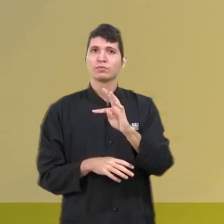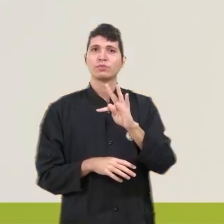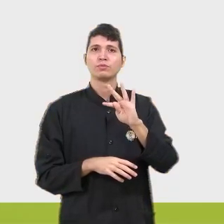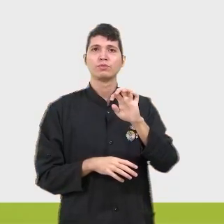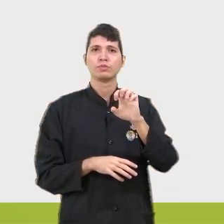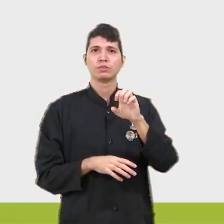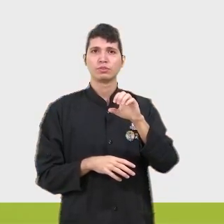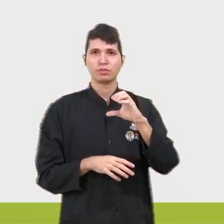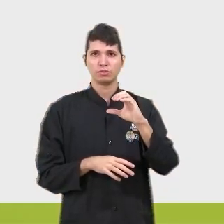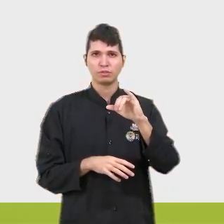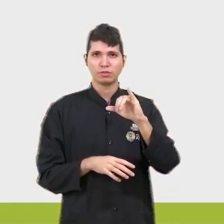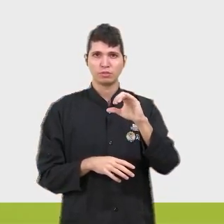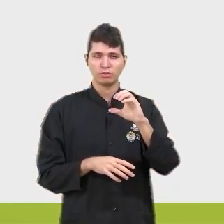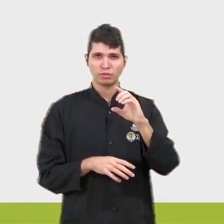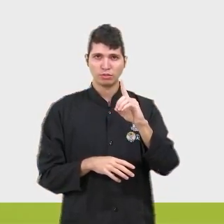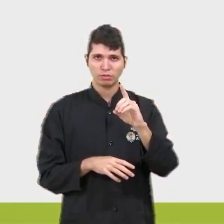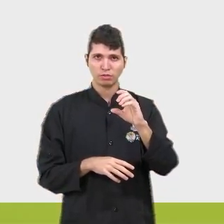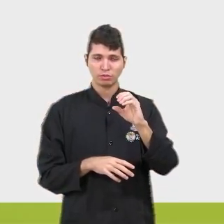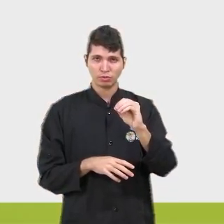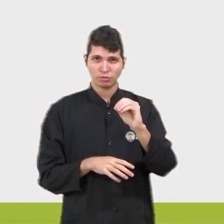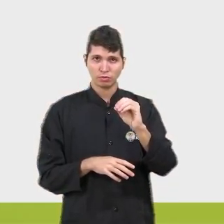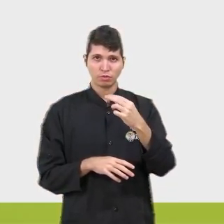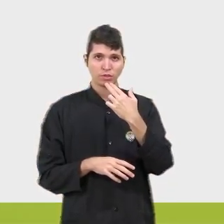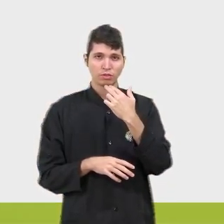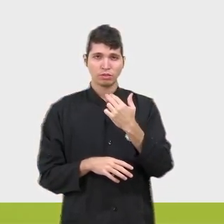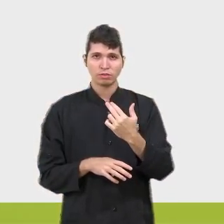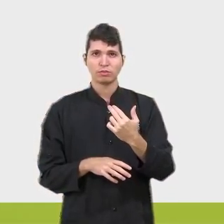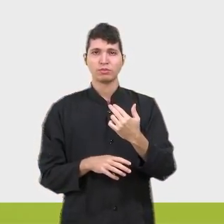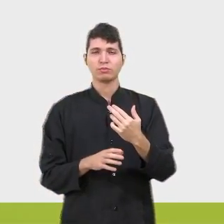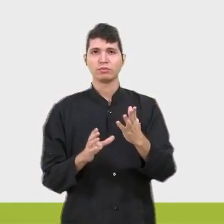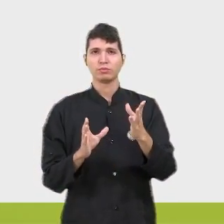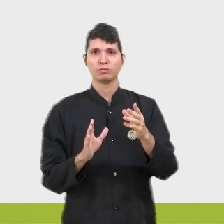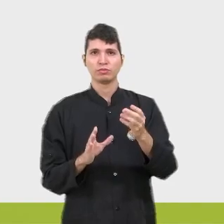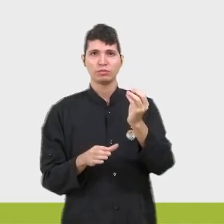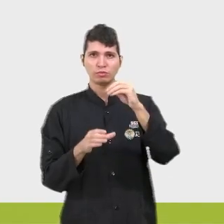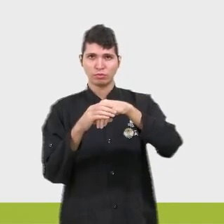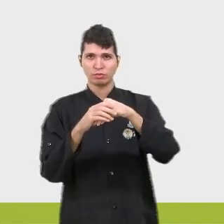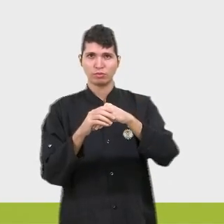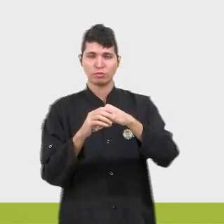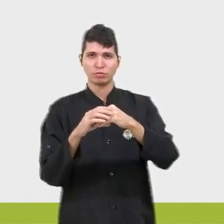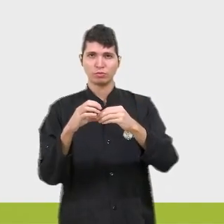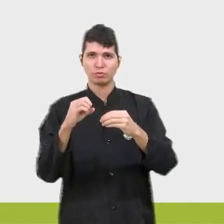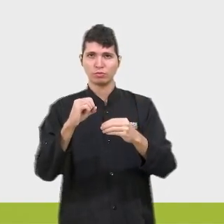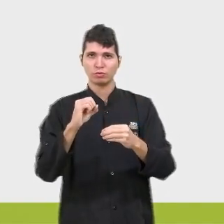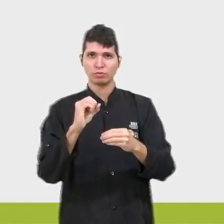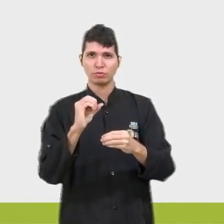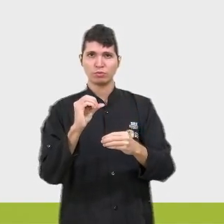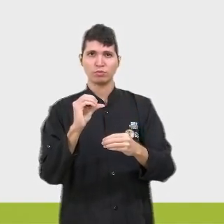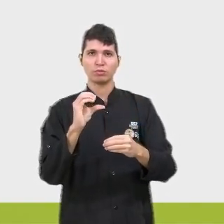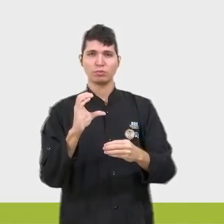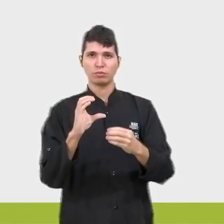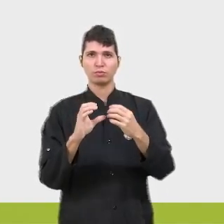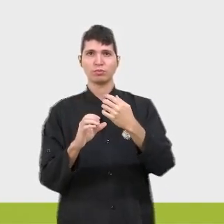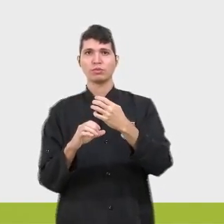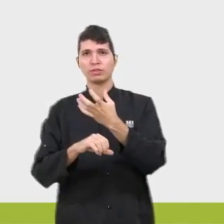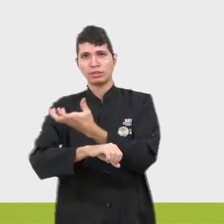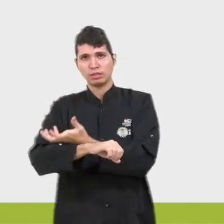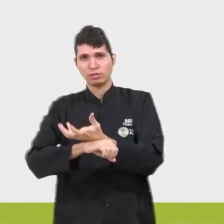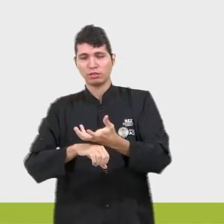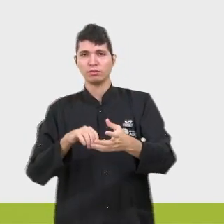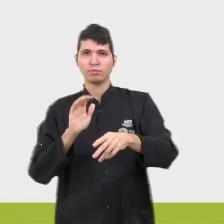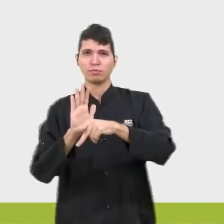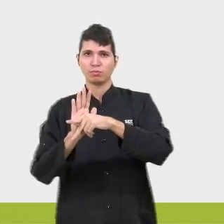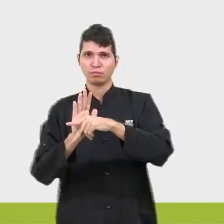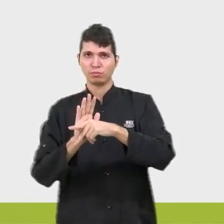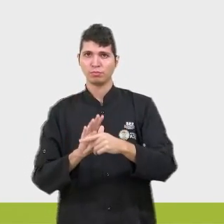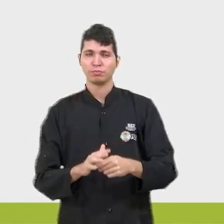vai alimentar, nutrir o embrião. Então, para a questão, a gente volta. E aí a gente